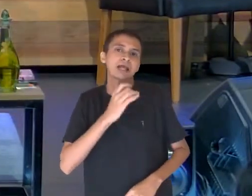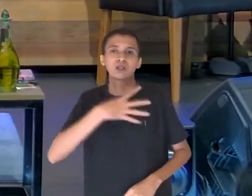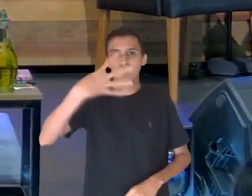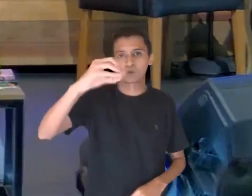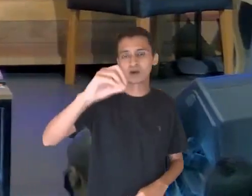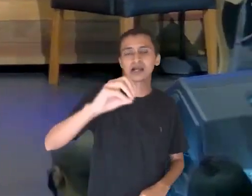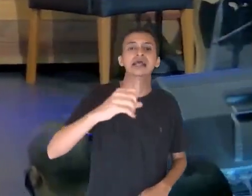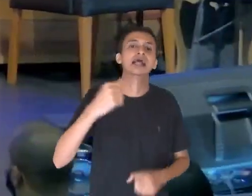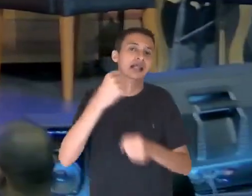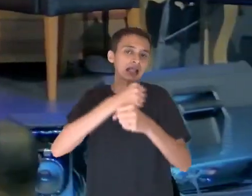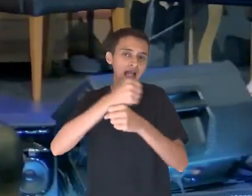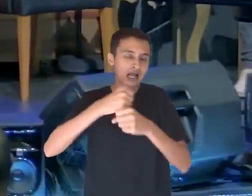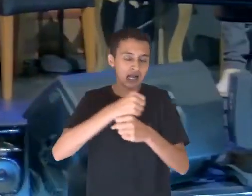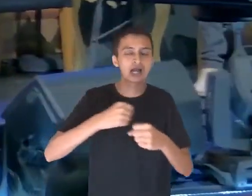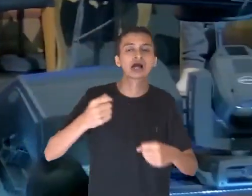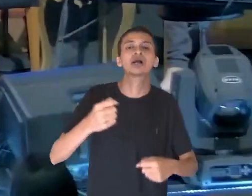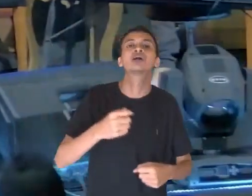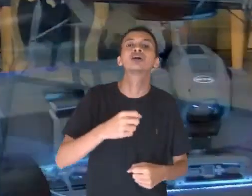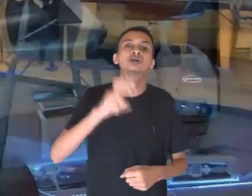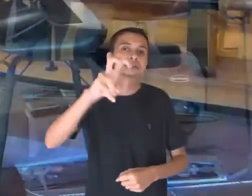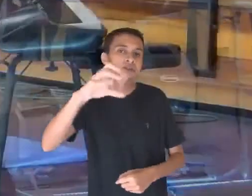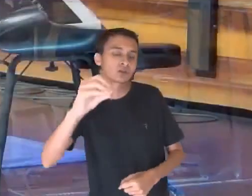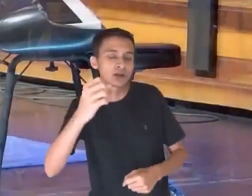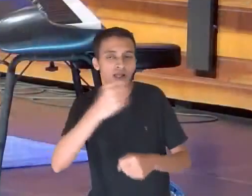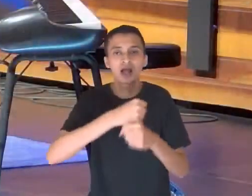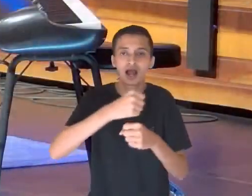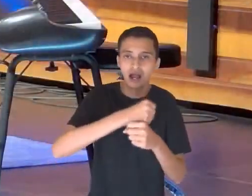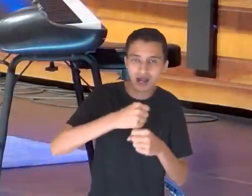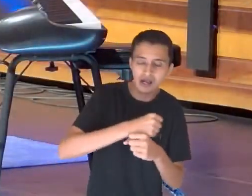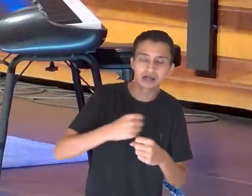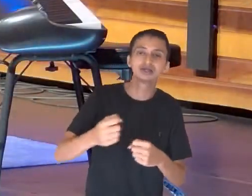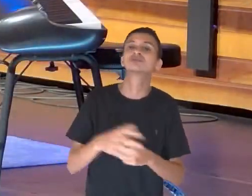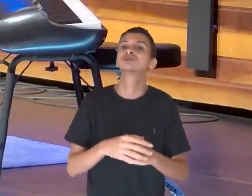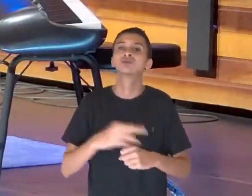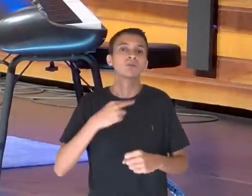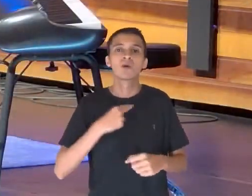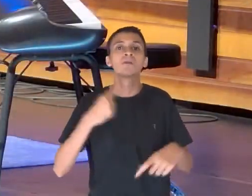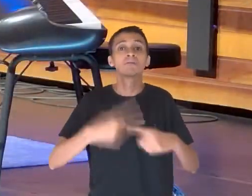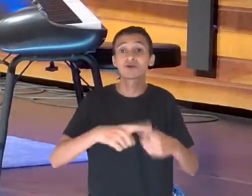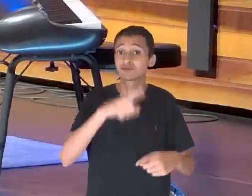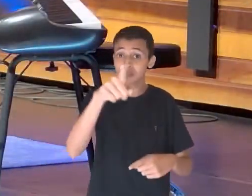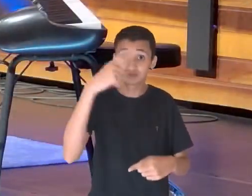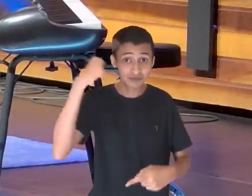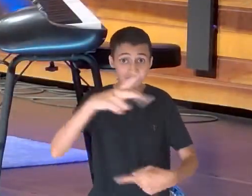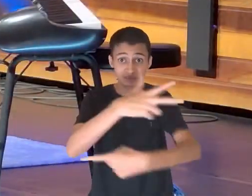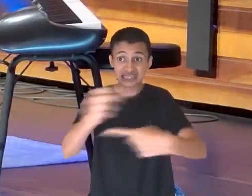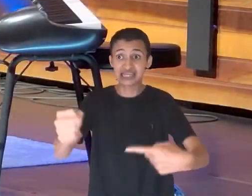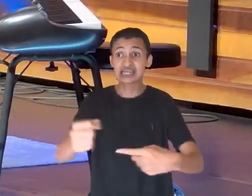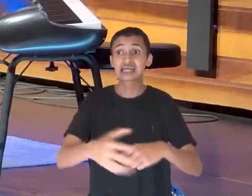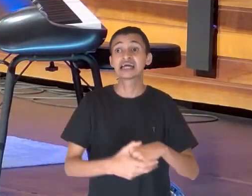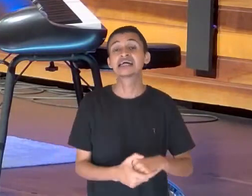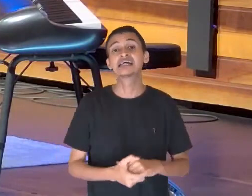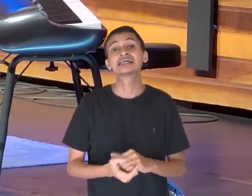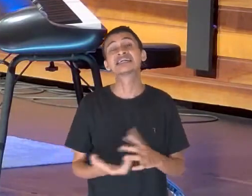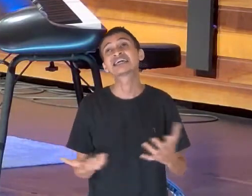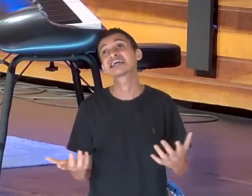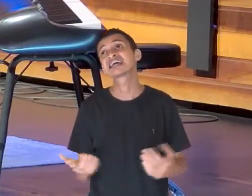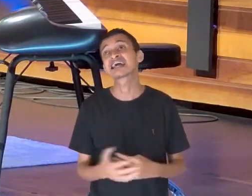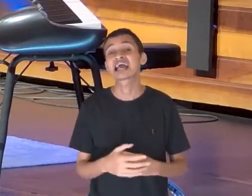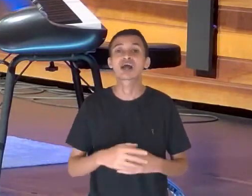medo dos 47, você não pode ter medo dos 50, porque de qualquer maneira você vai passar. Tem gente assim, ai, vai que Deus me leva, isso